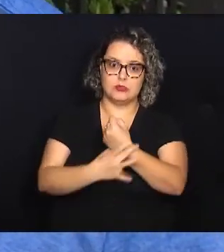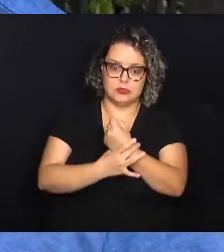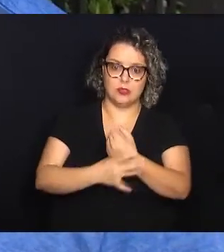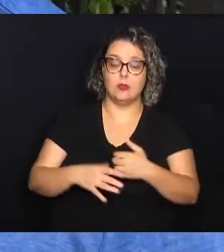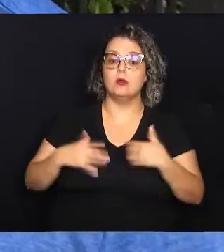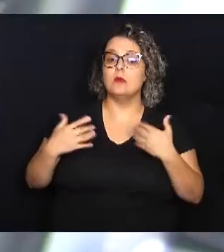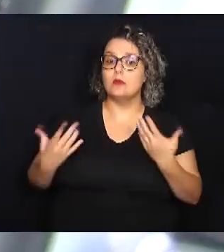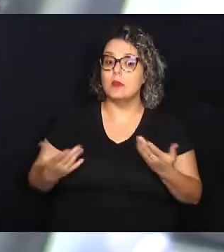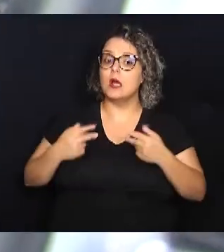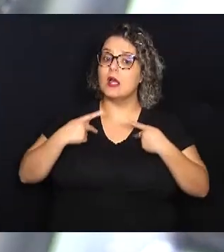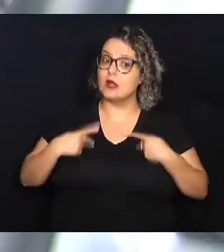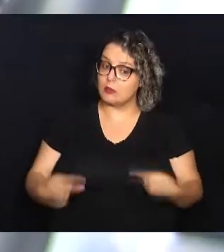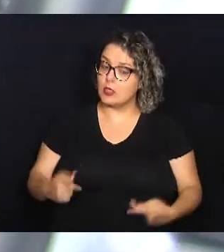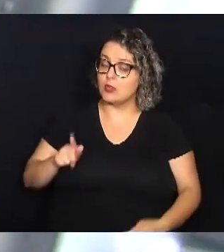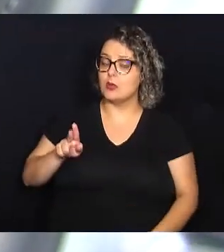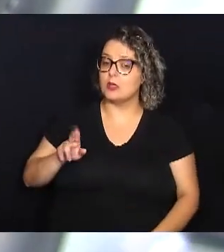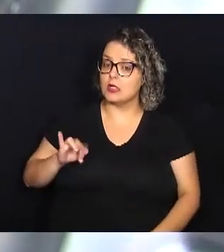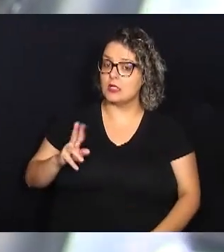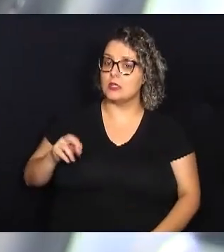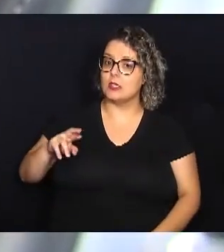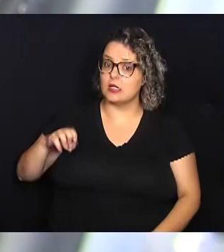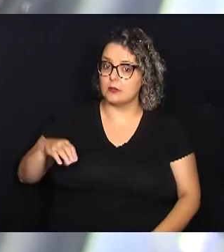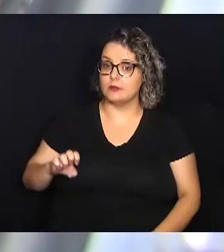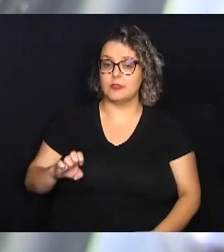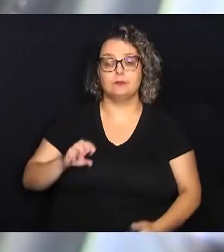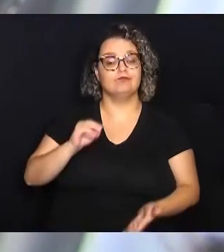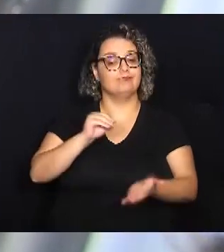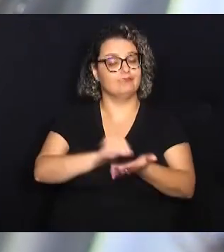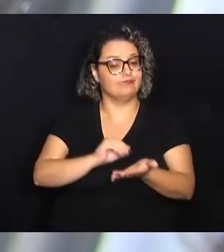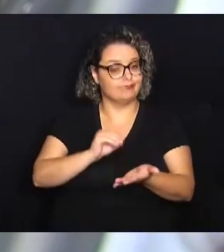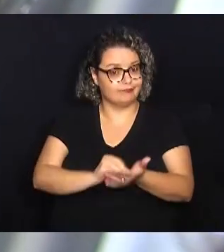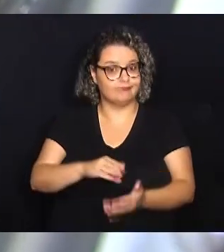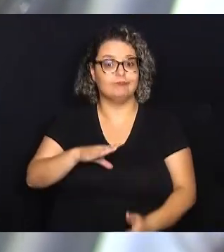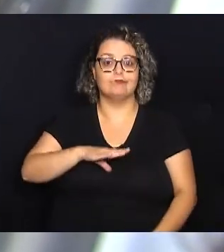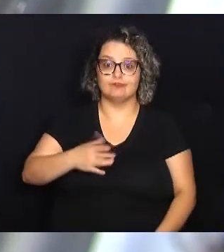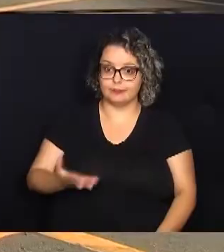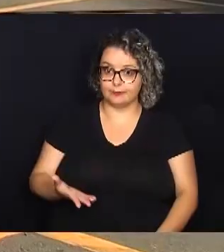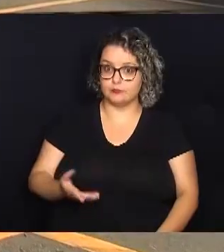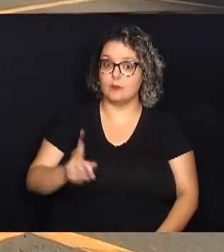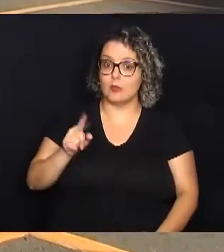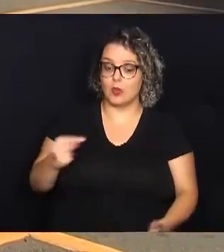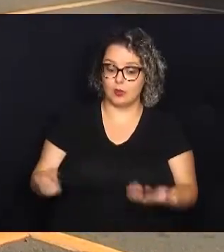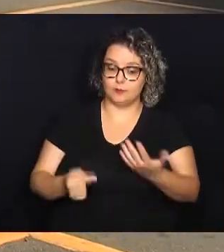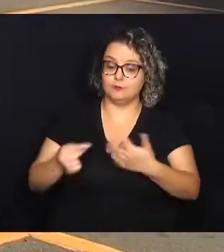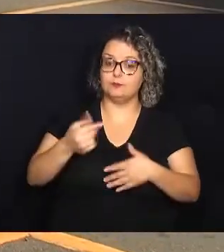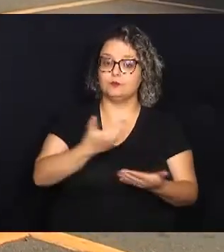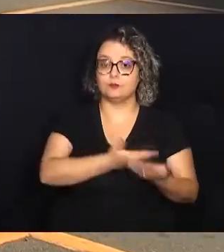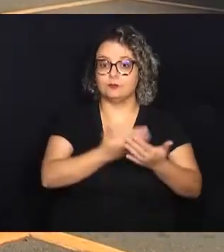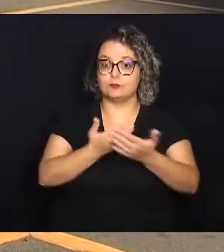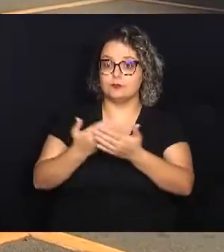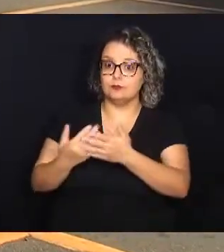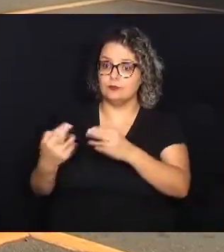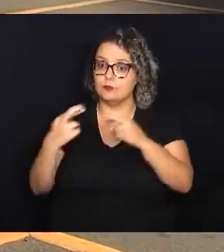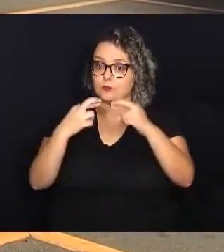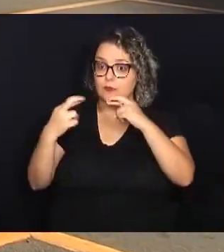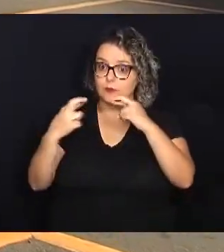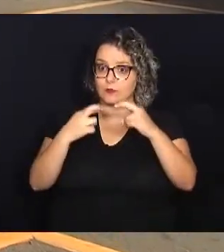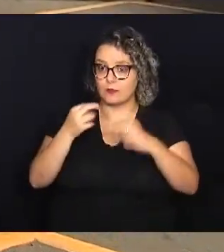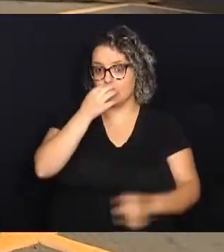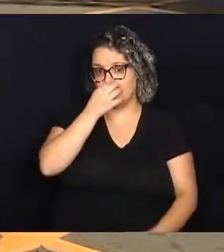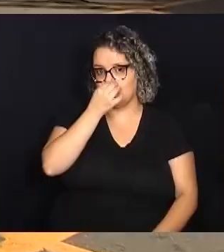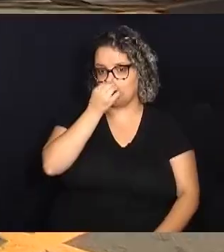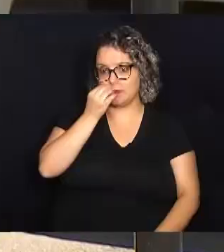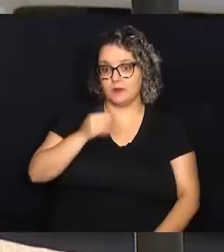de forma segura mas essa postura do Guilherme parece estar em falta no município é o que aponta o o estudo